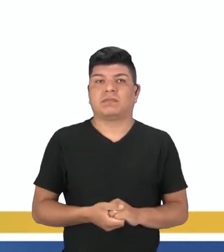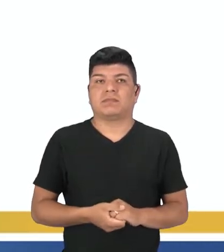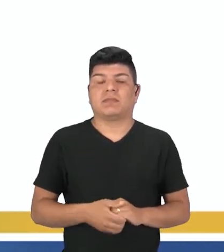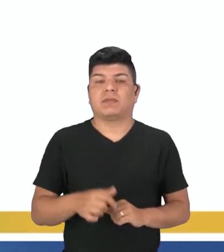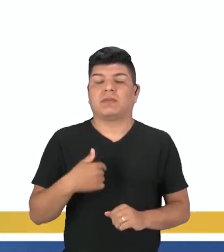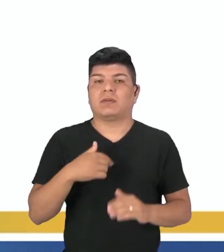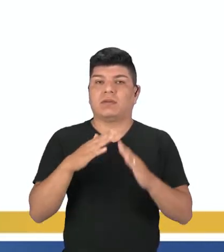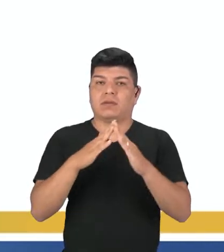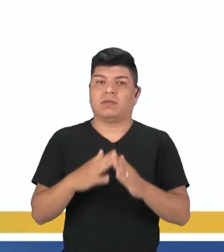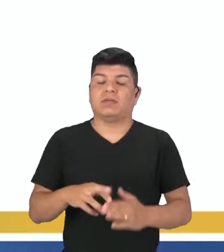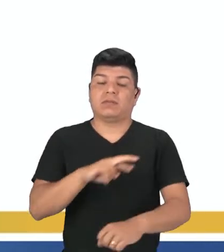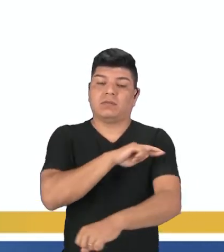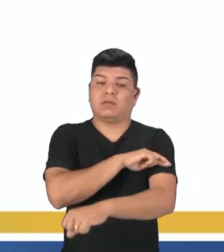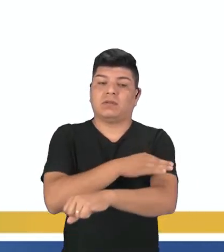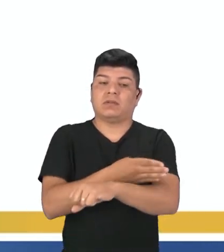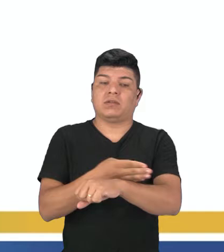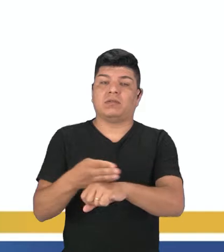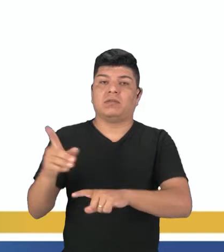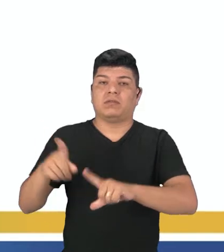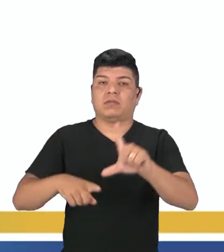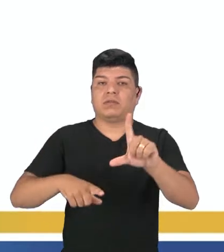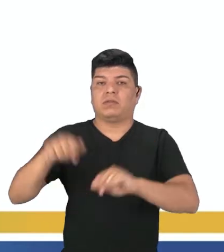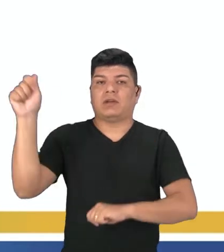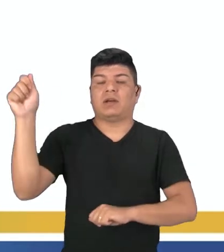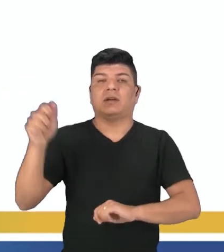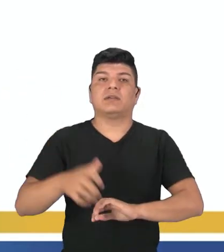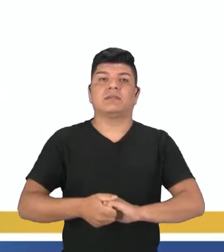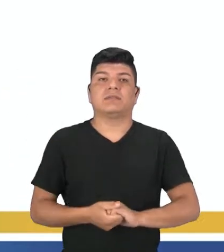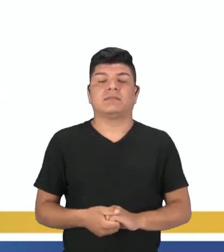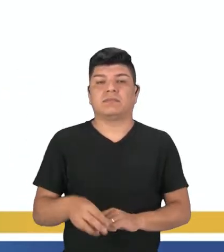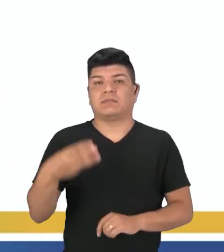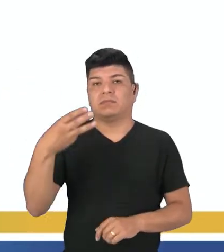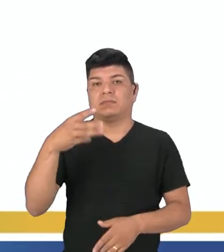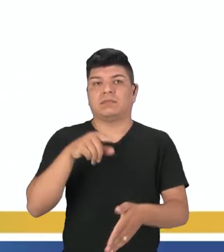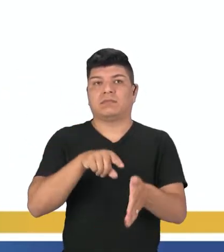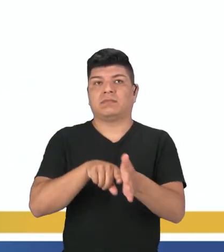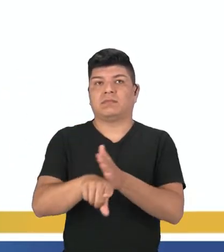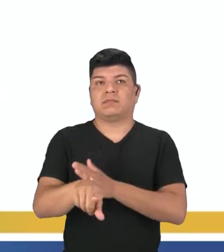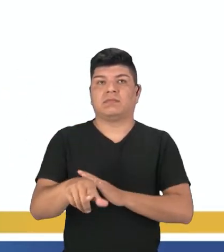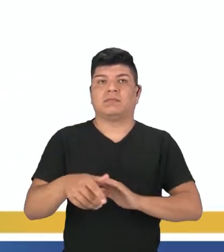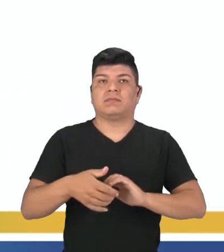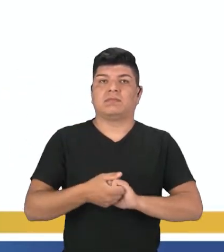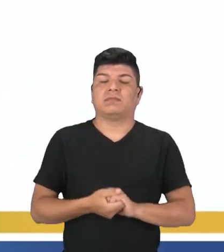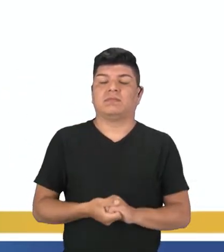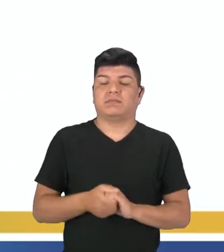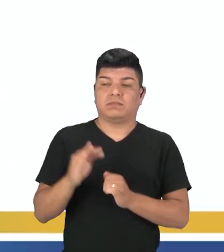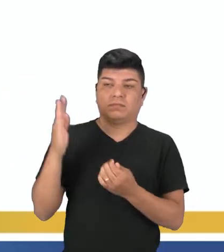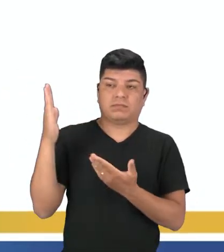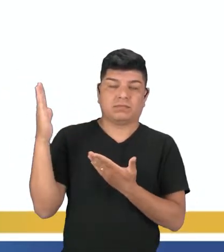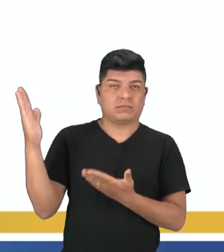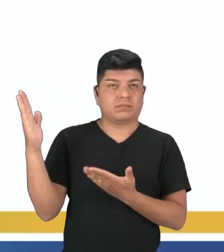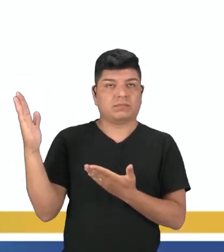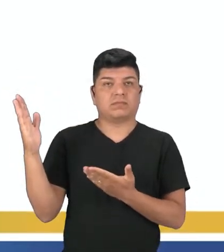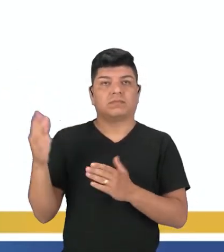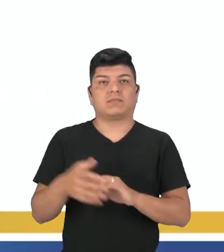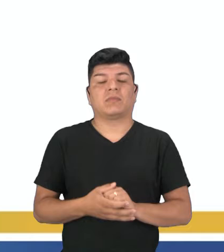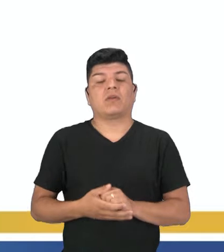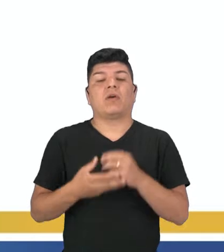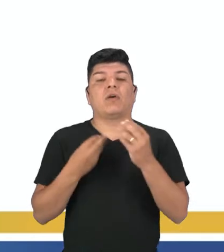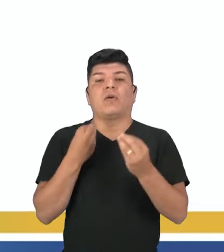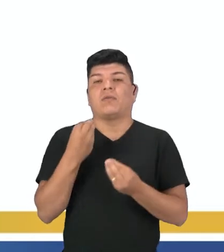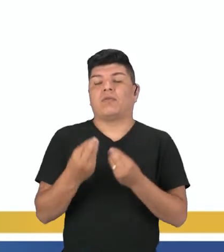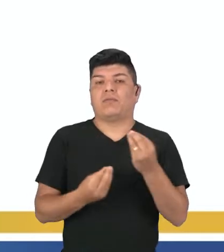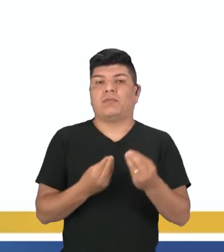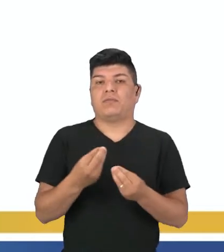Rio Branco, Acre. Eu moro em Rio Branco, Acre. E a terceira. How do you go to work?